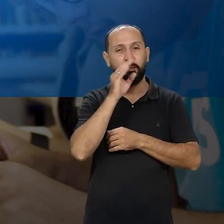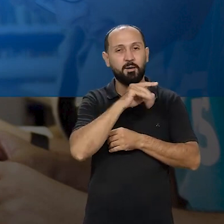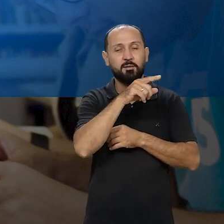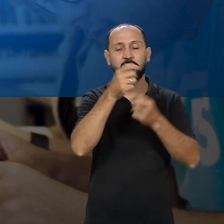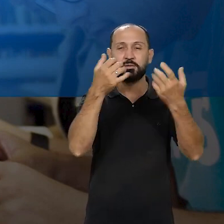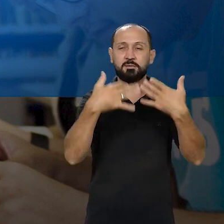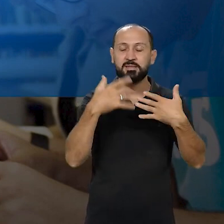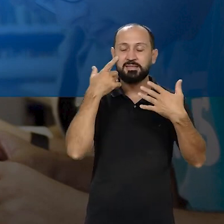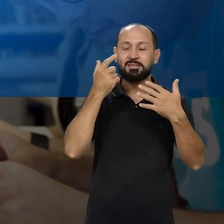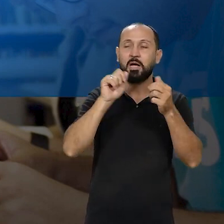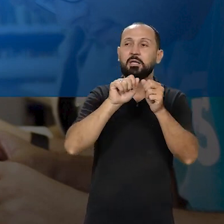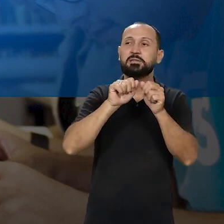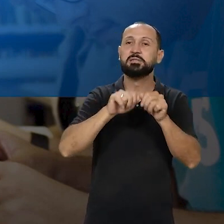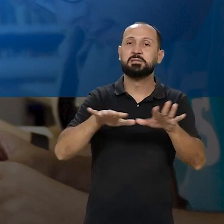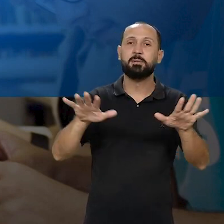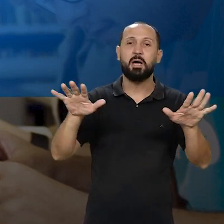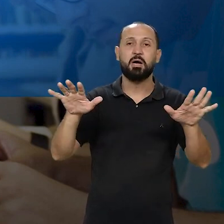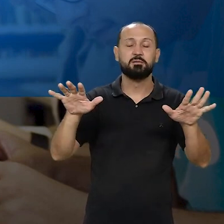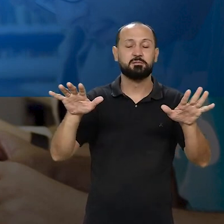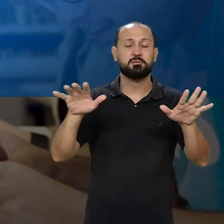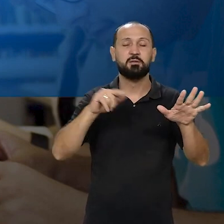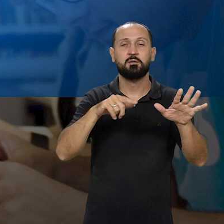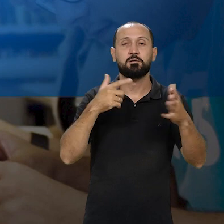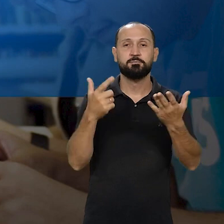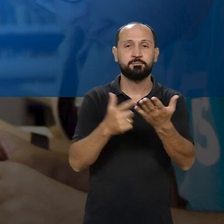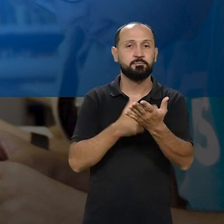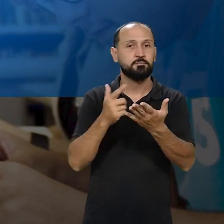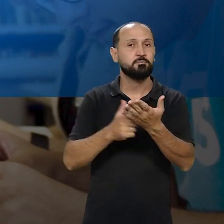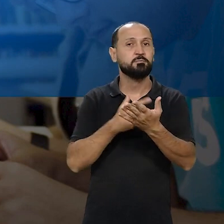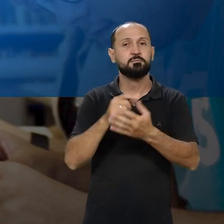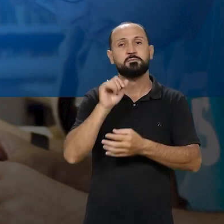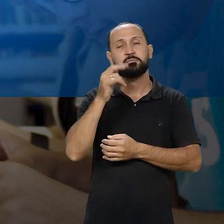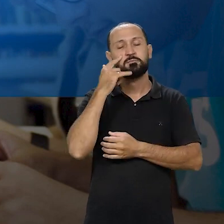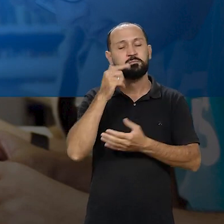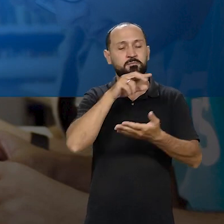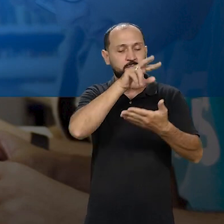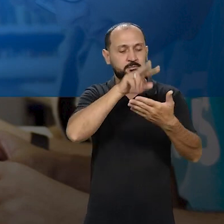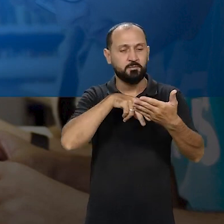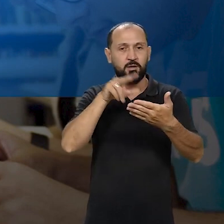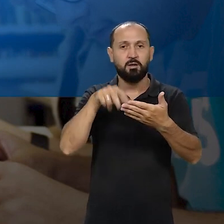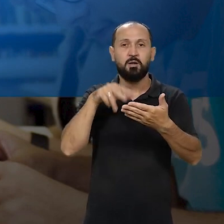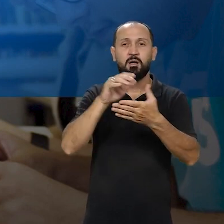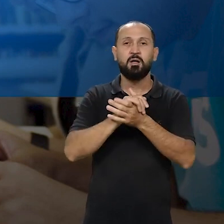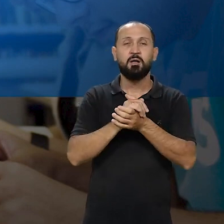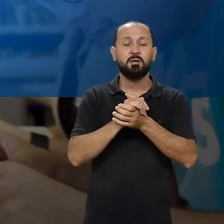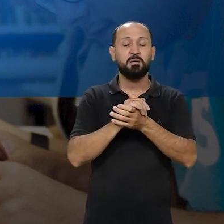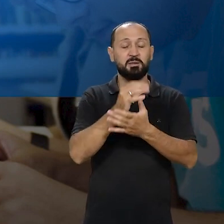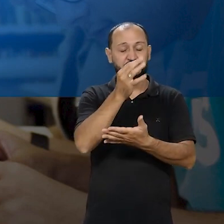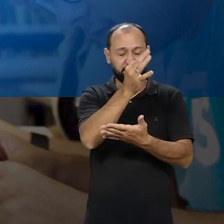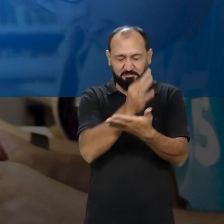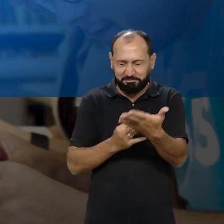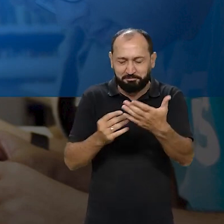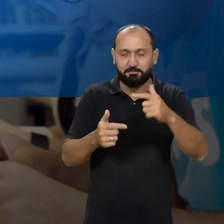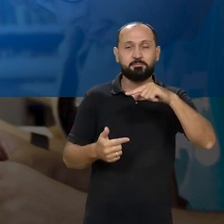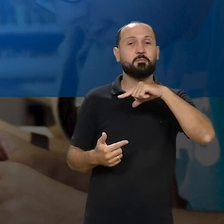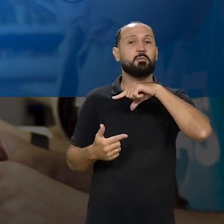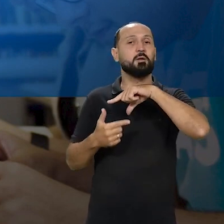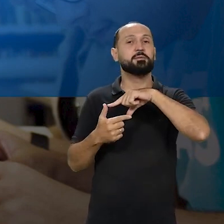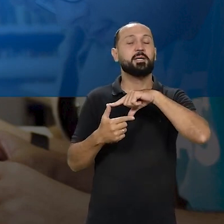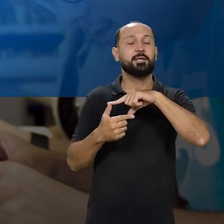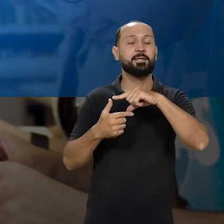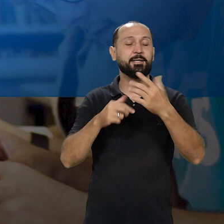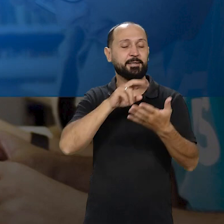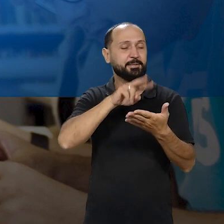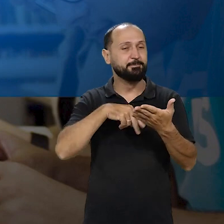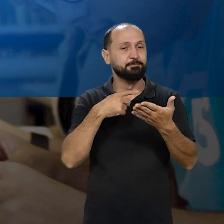da dispersão, né? É um livro que, se você lê os textos de um jeito separado, assim, hoje eu vou